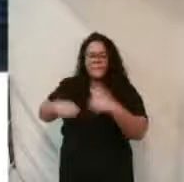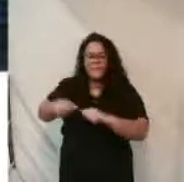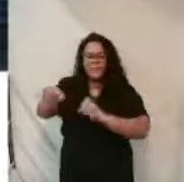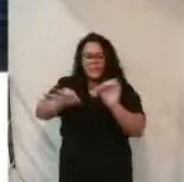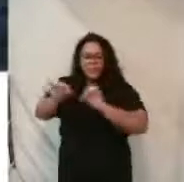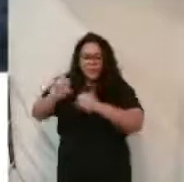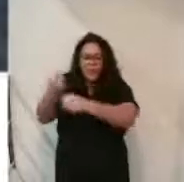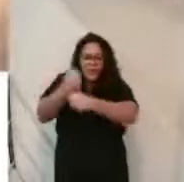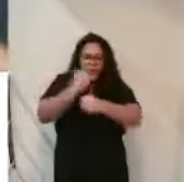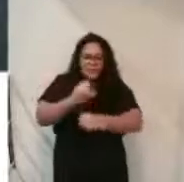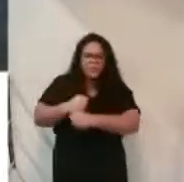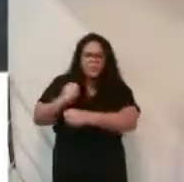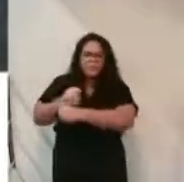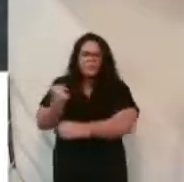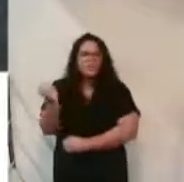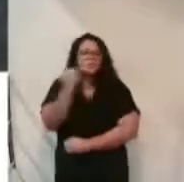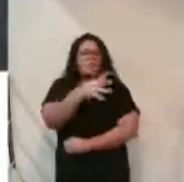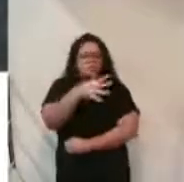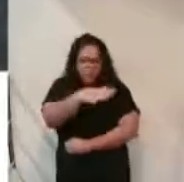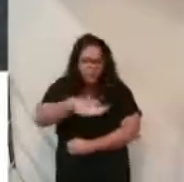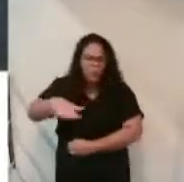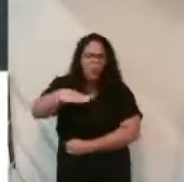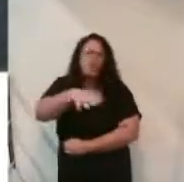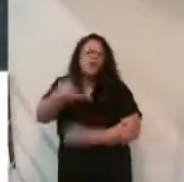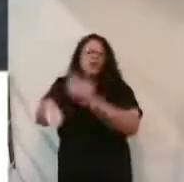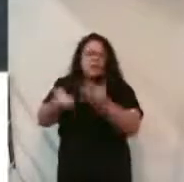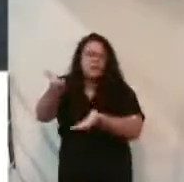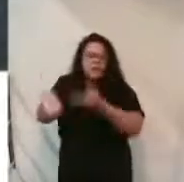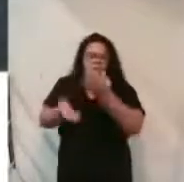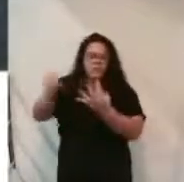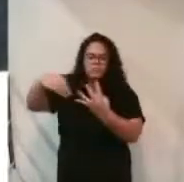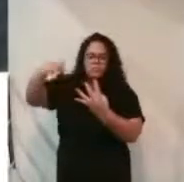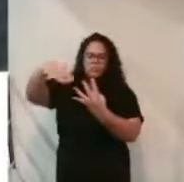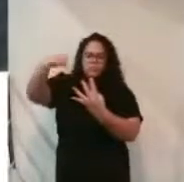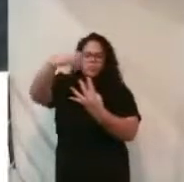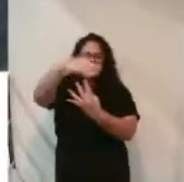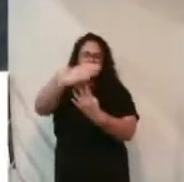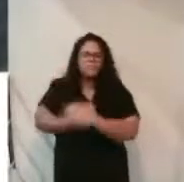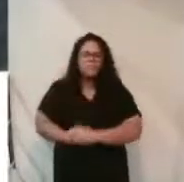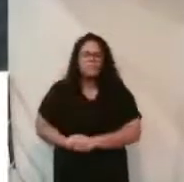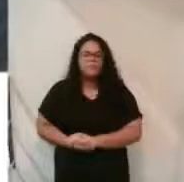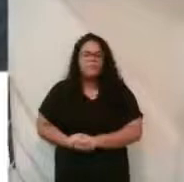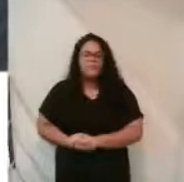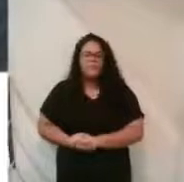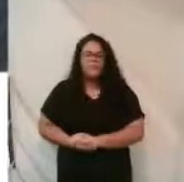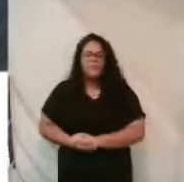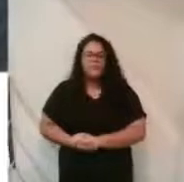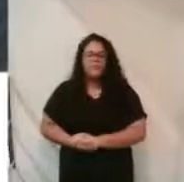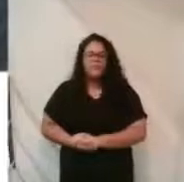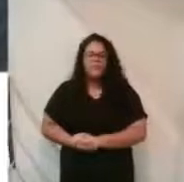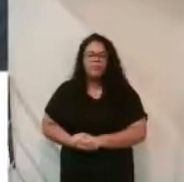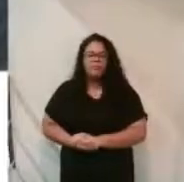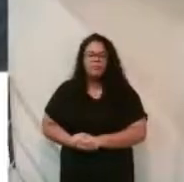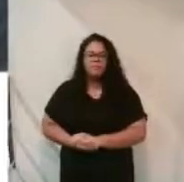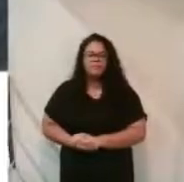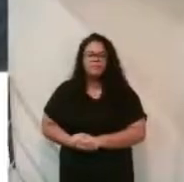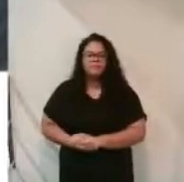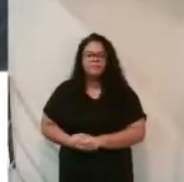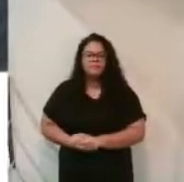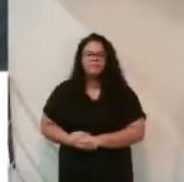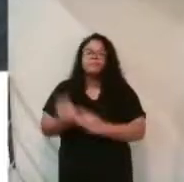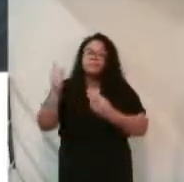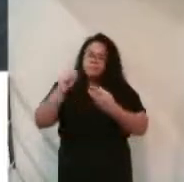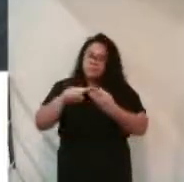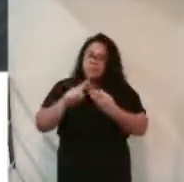de São Francisco, Floresta, né, o sertão de Itaparica, perdão. E também mais um aterro